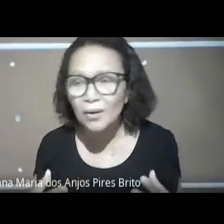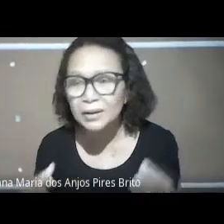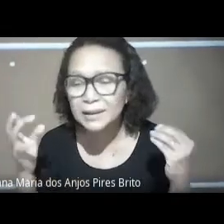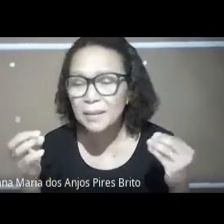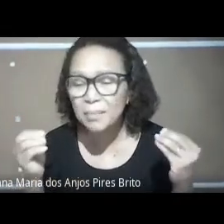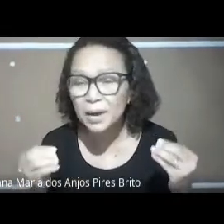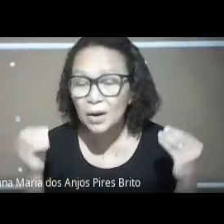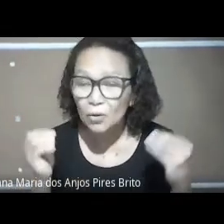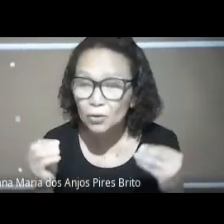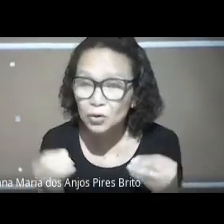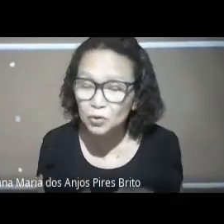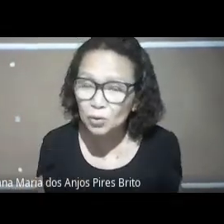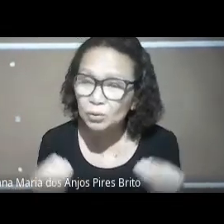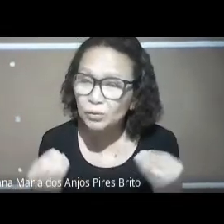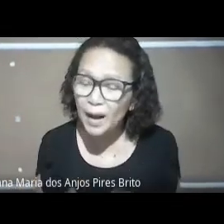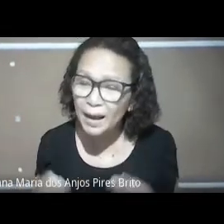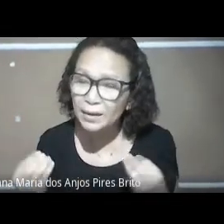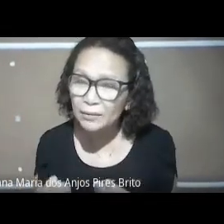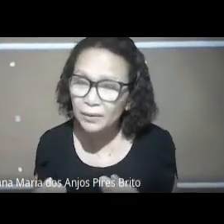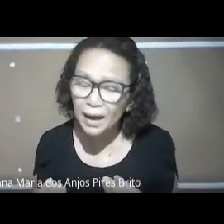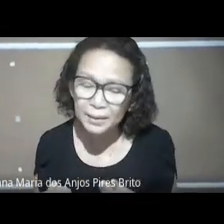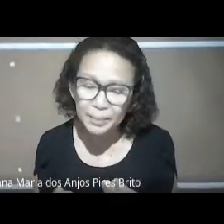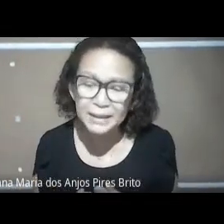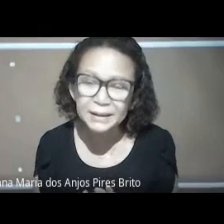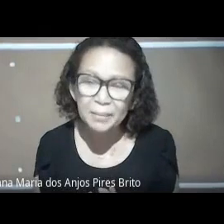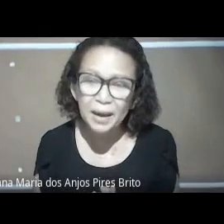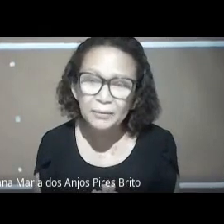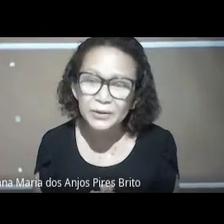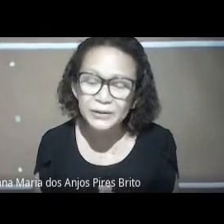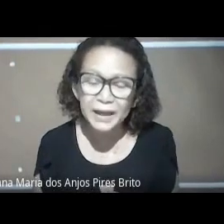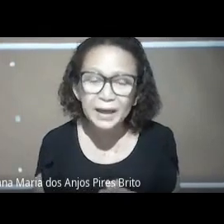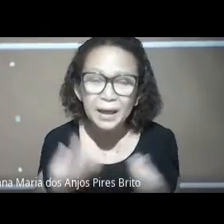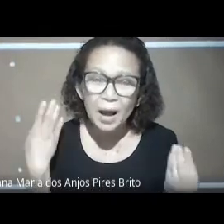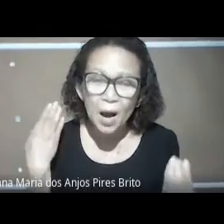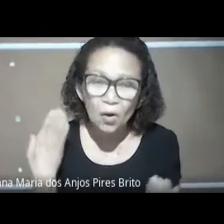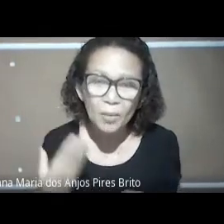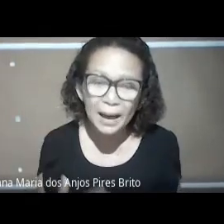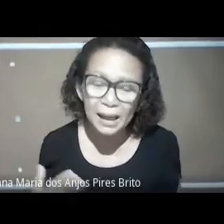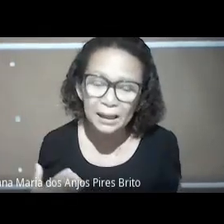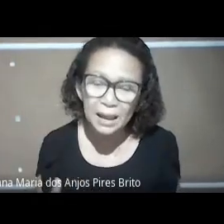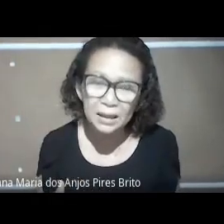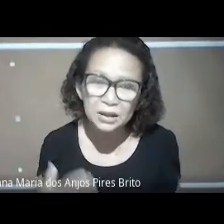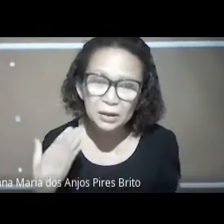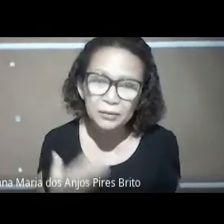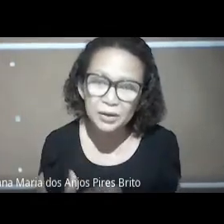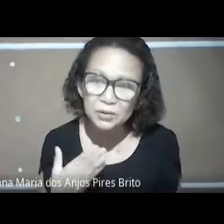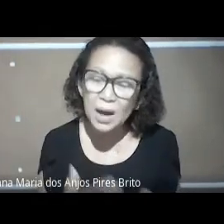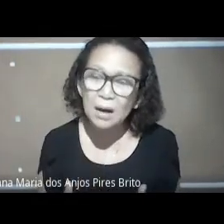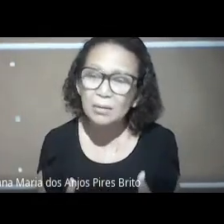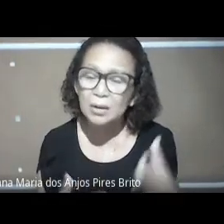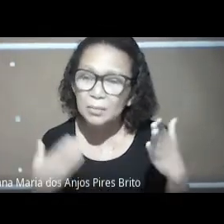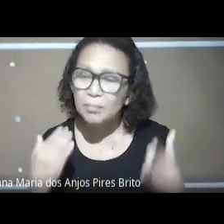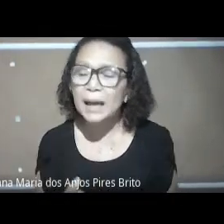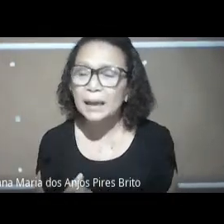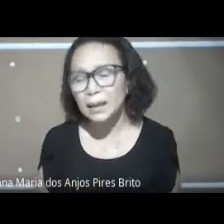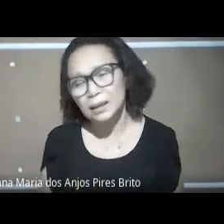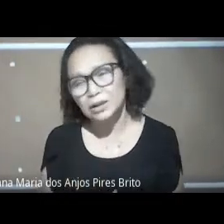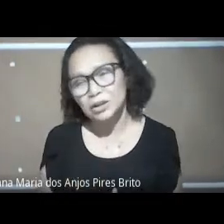nariz, alguma coisa. Sempre o surdo vai perceber em você alguma característica